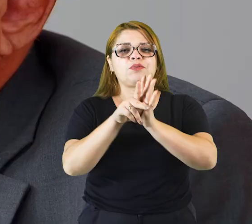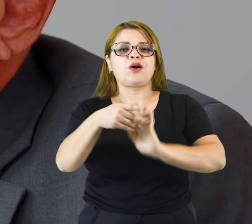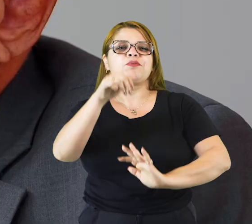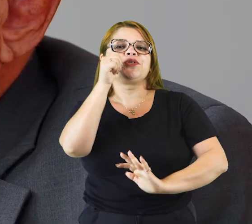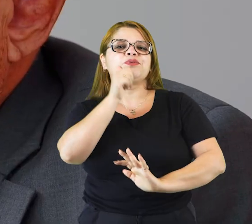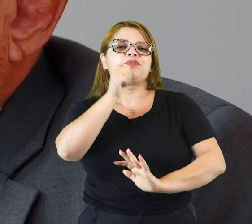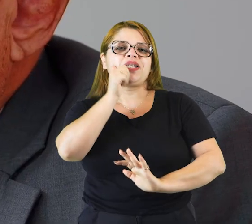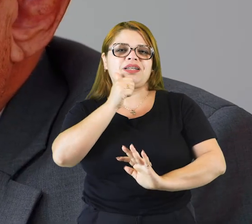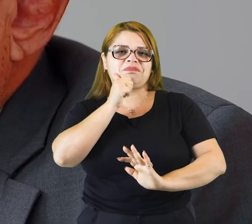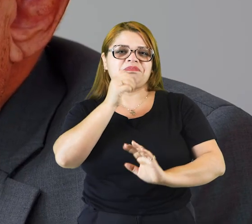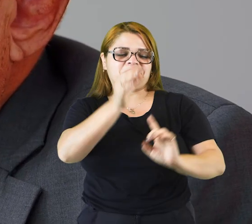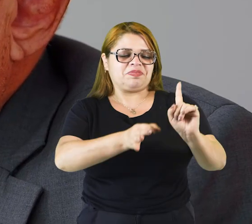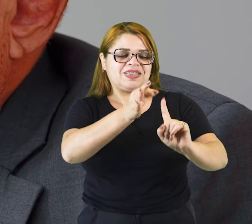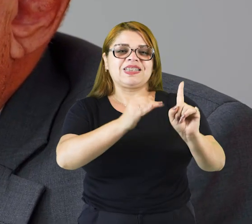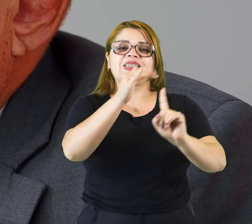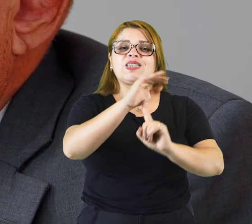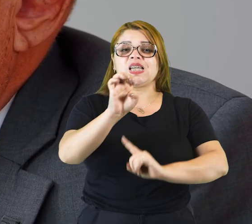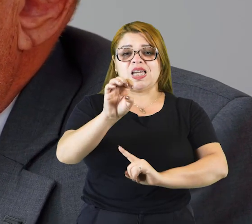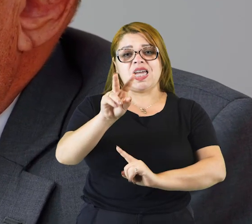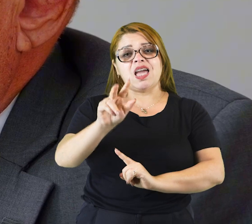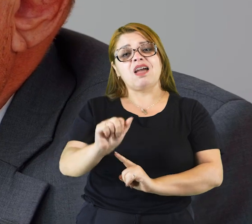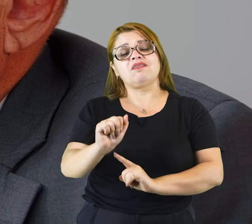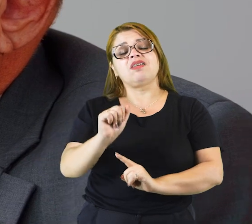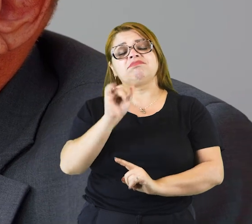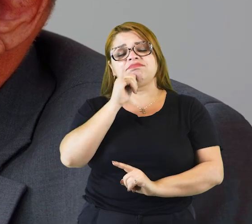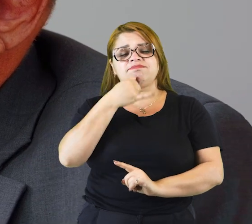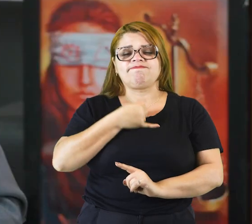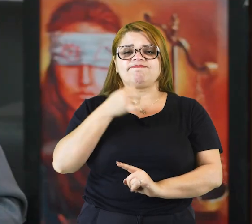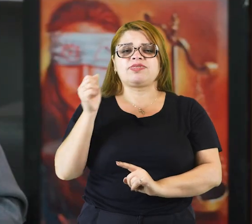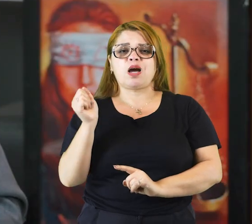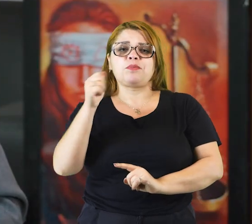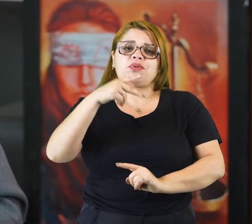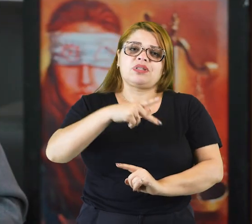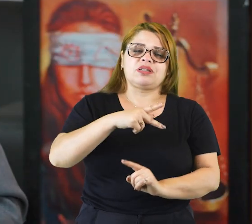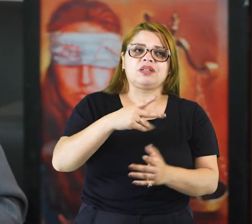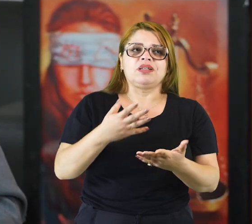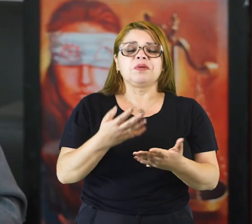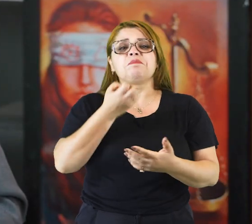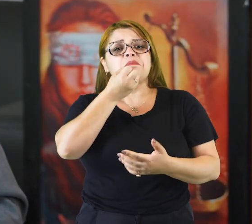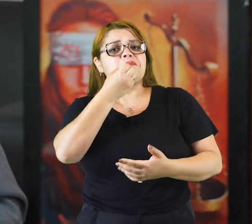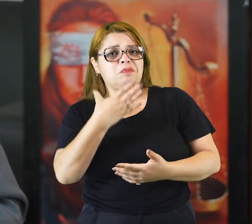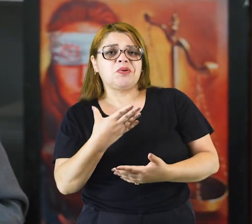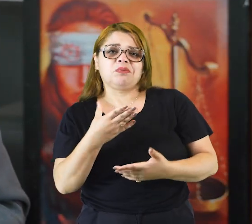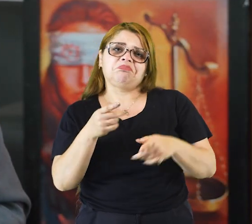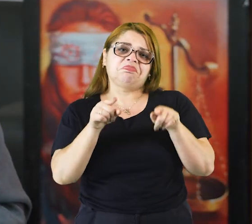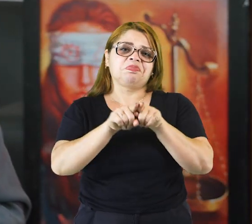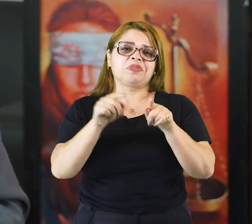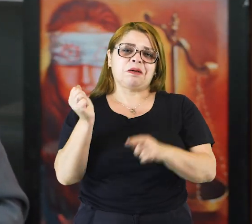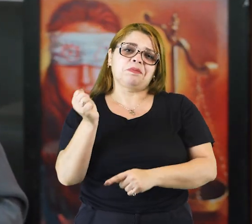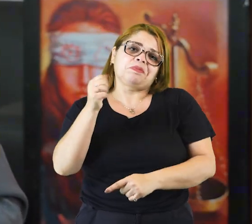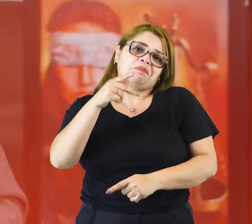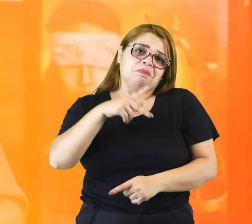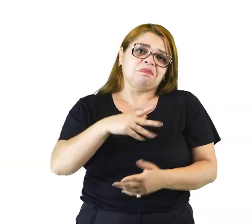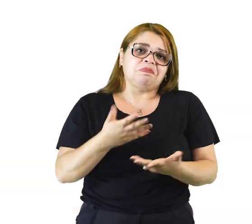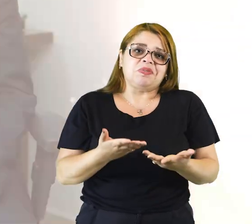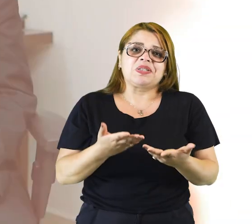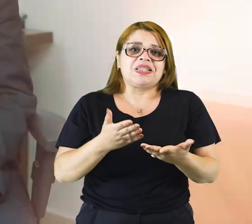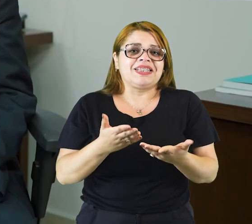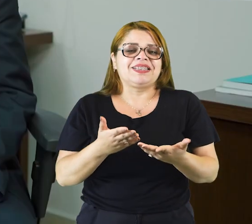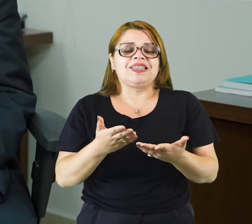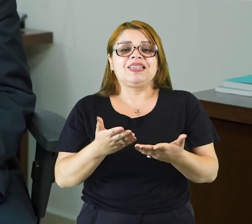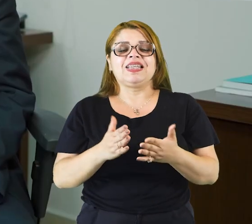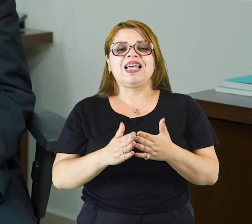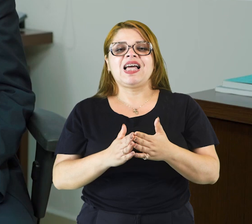mulher. Falar da desembargadora Eva, que infelizmente está se aposentando, ou felizmente está se aposentando.